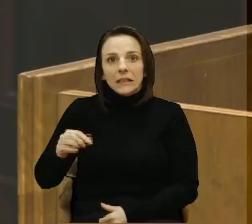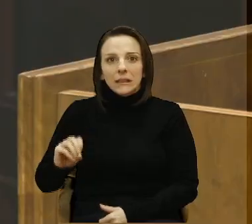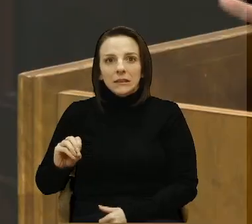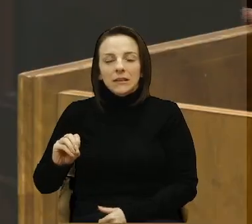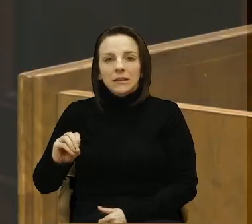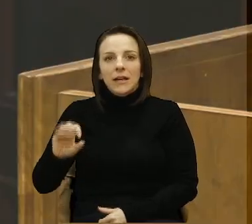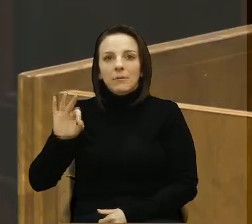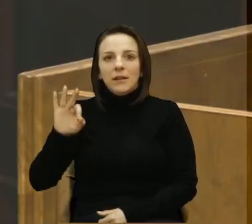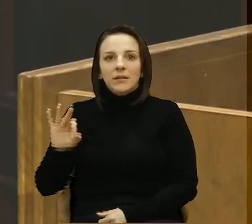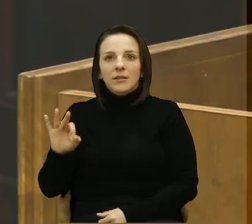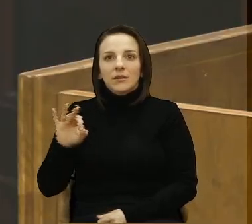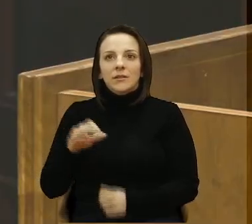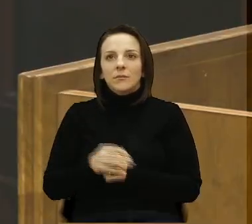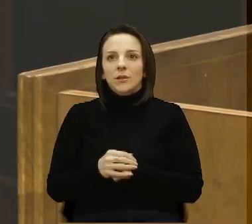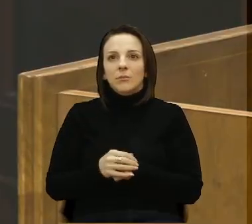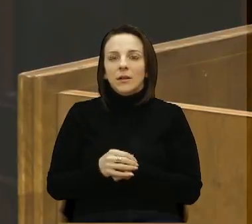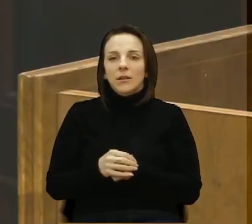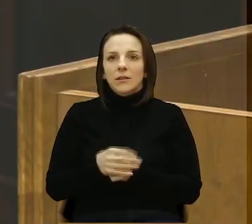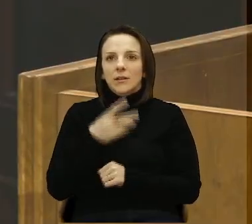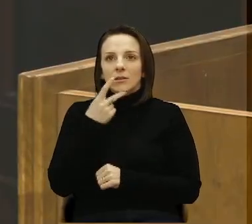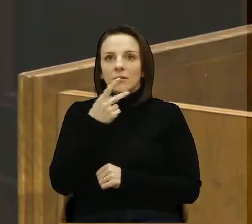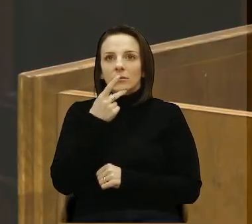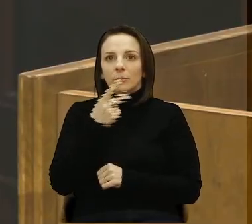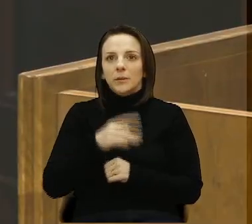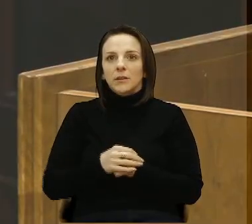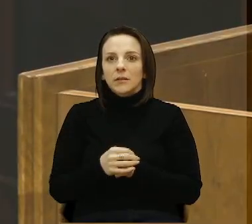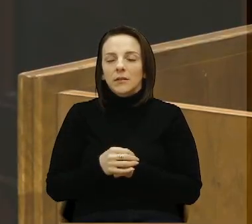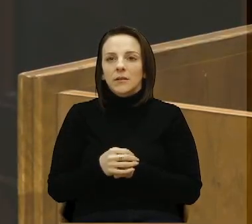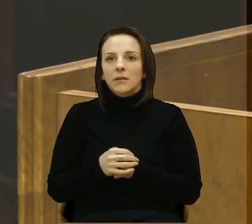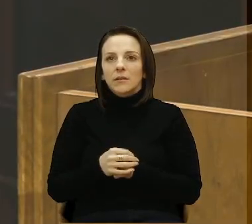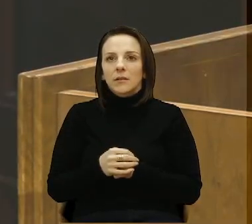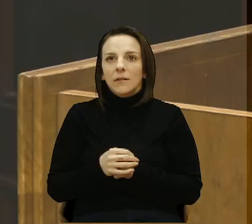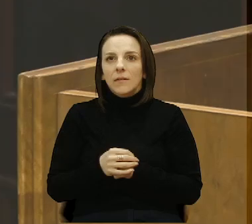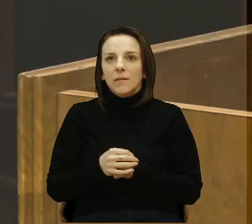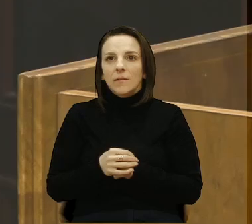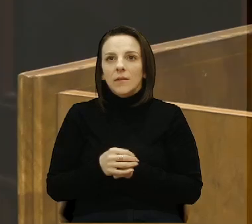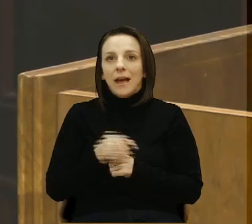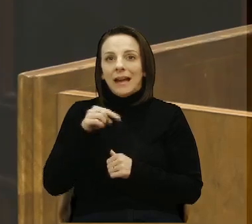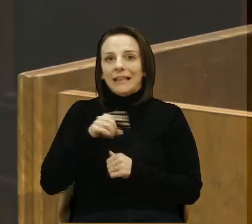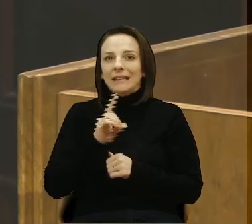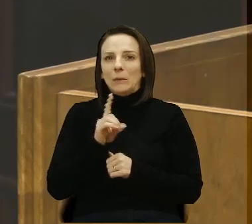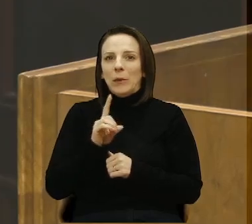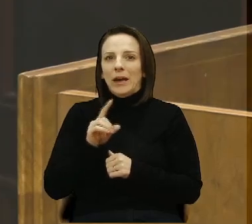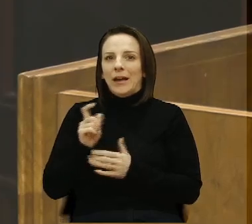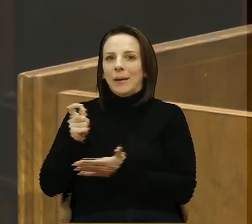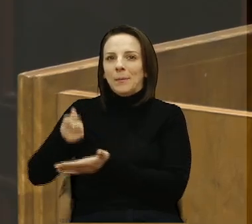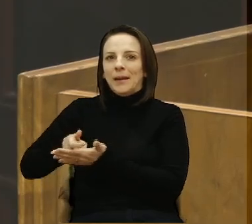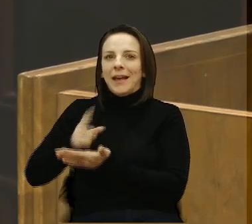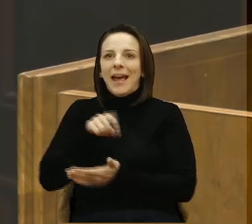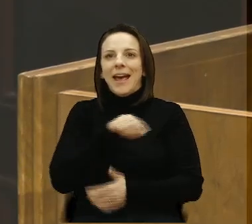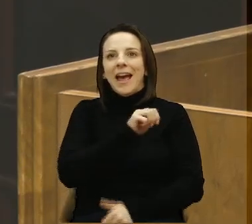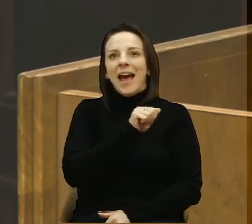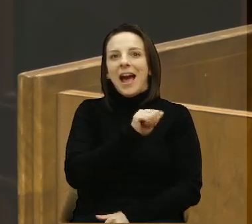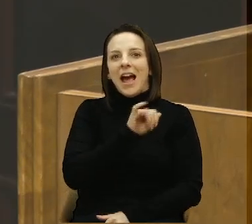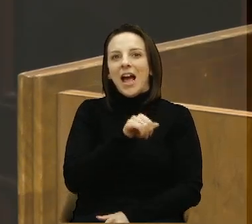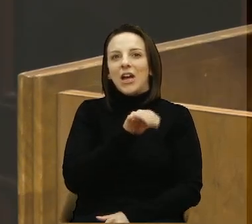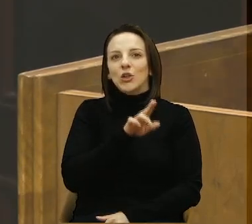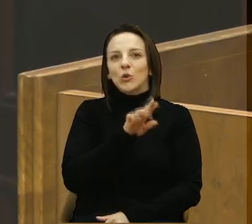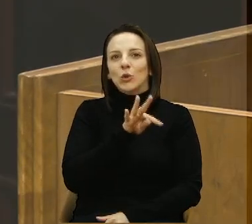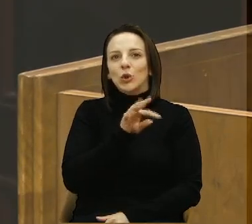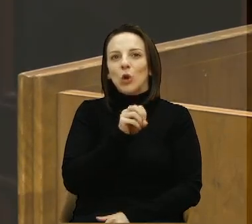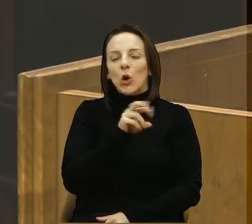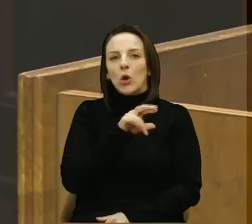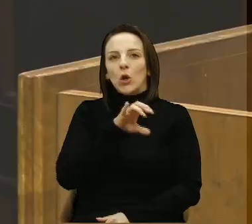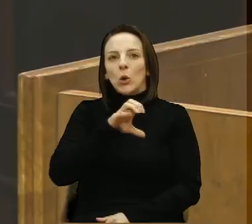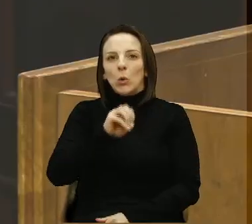O que nós temos nós aqui é um ajutório. É um ajutório. Esse é o nome correto, tá? Então,